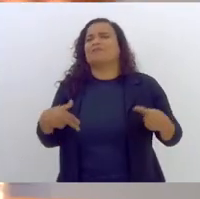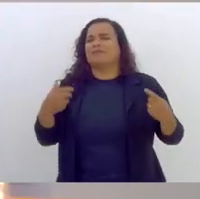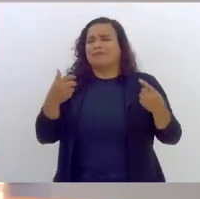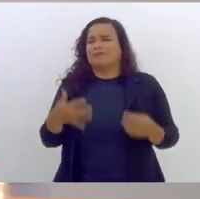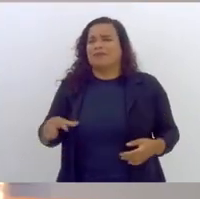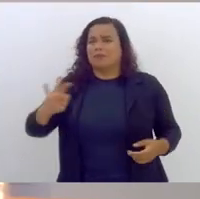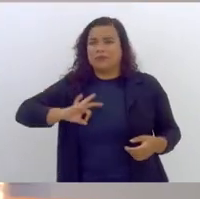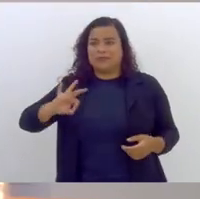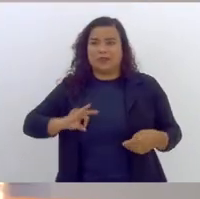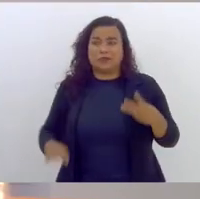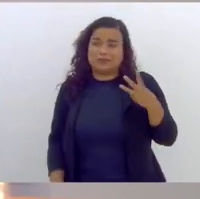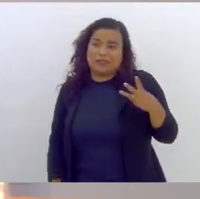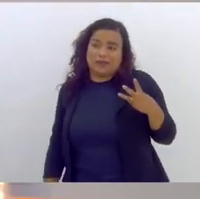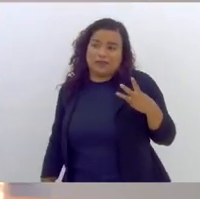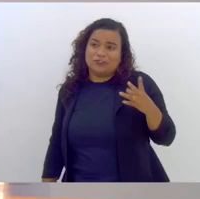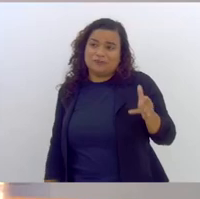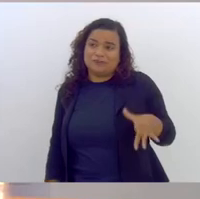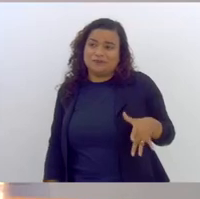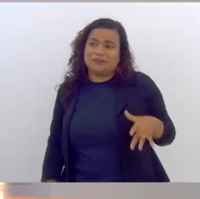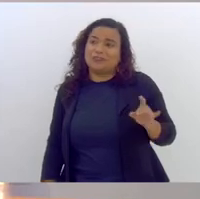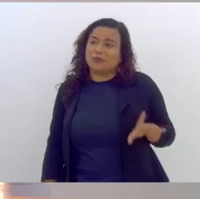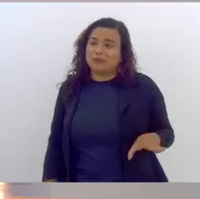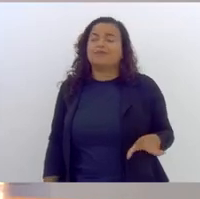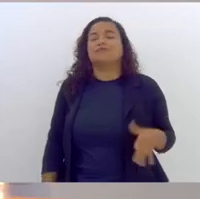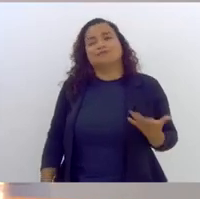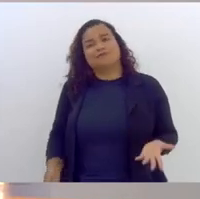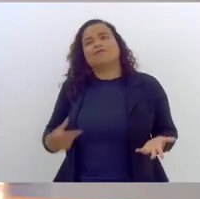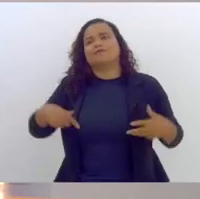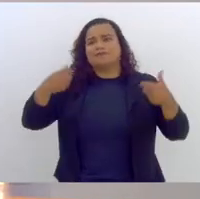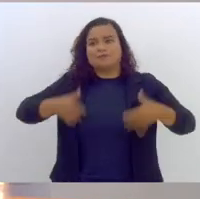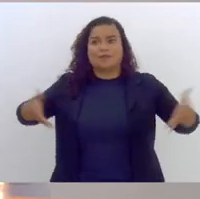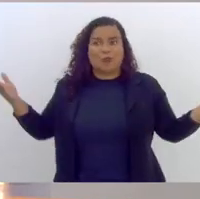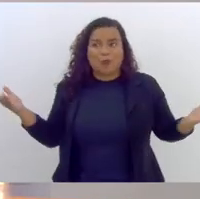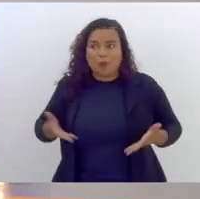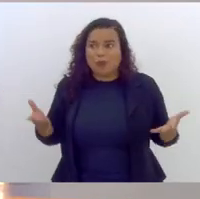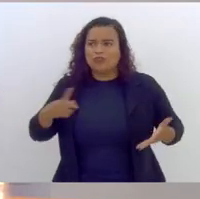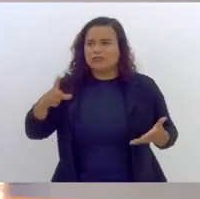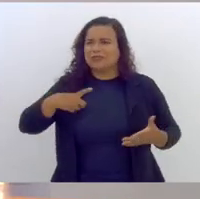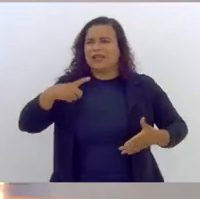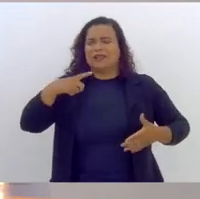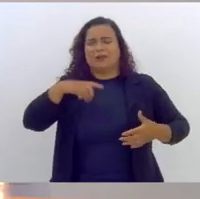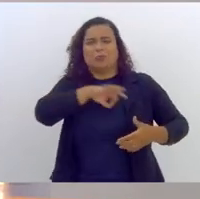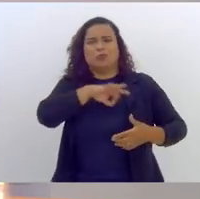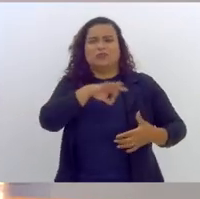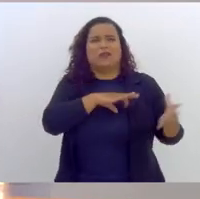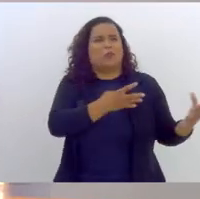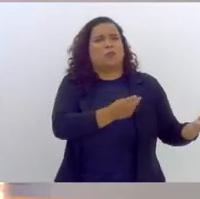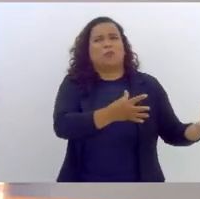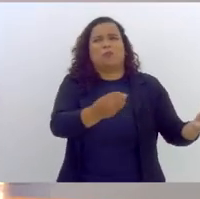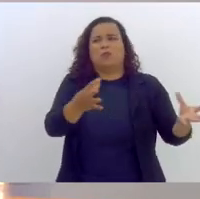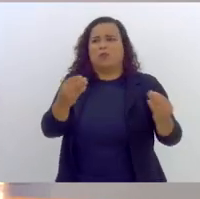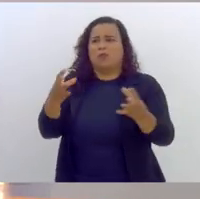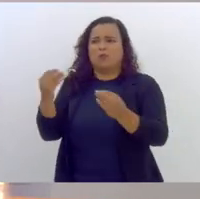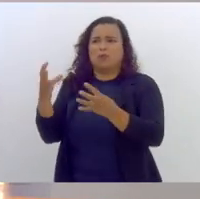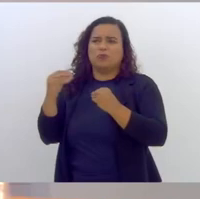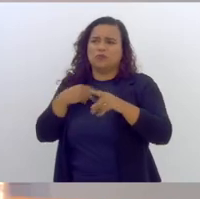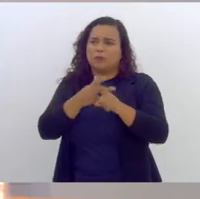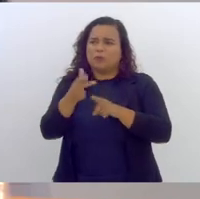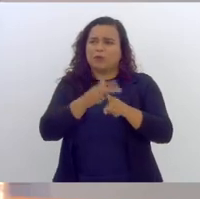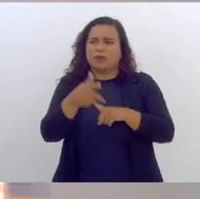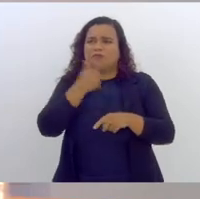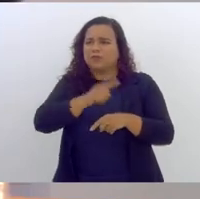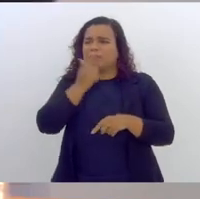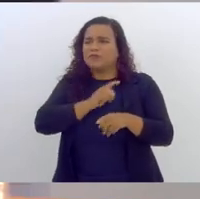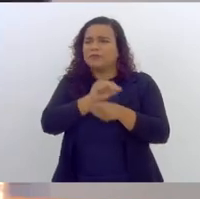policiais então só para dizer que nós temos hoje uma demanda enorme de policiais dentro da nossa instituição também